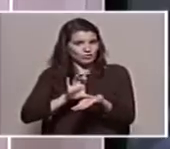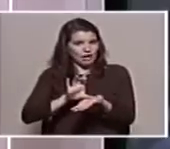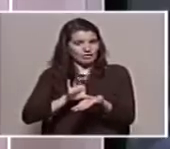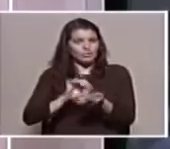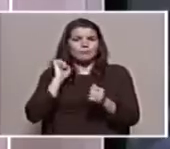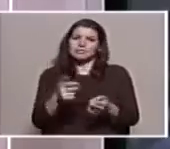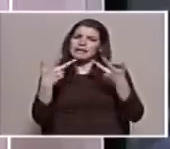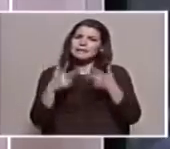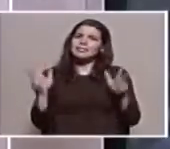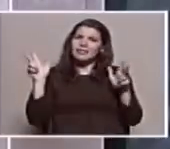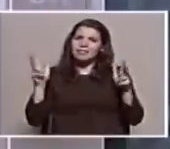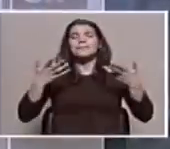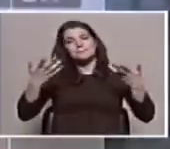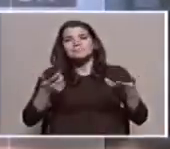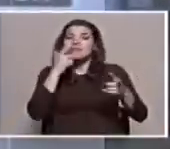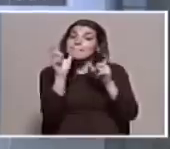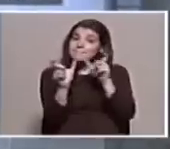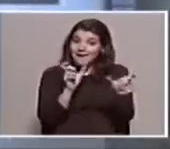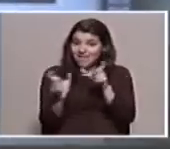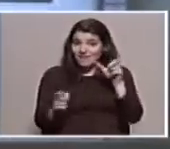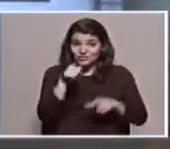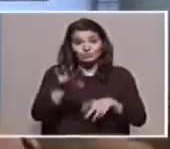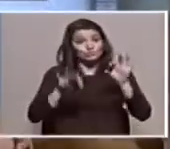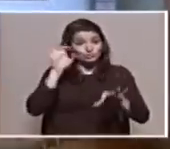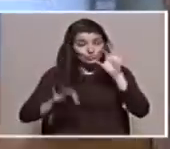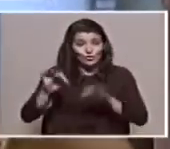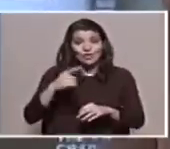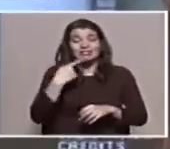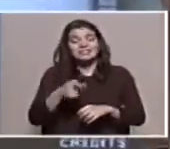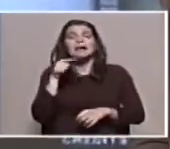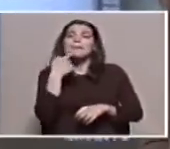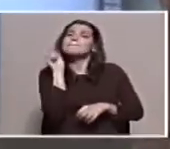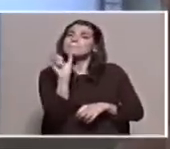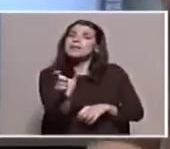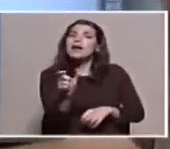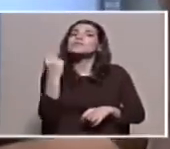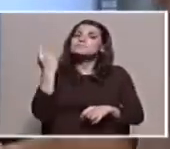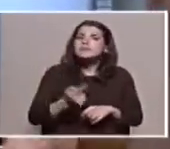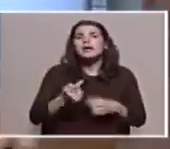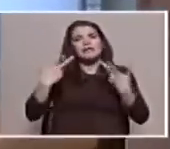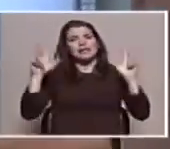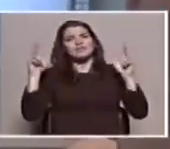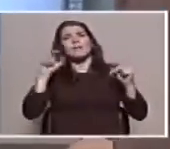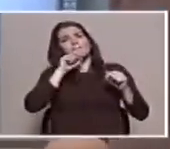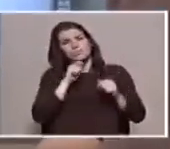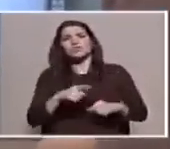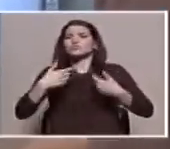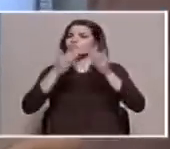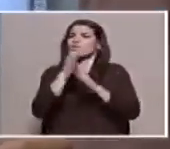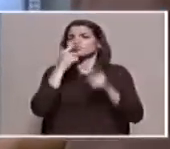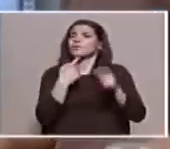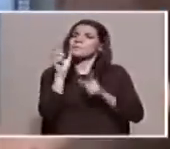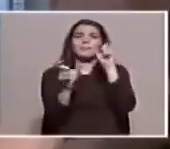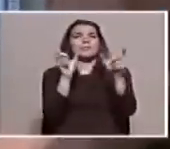Liberdade da Liberdade São palavras que tu vais escolhendo e que vais dizer que esta palavra e deve ser uma palavra livre e poder ser utilizada por todas as